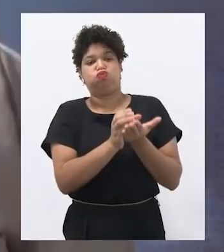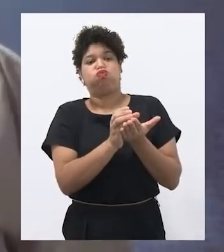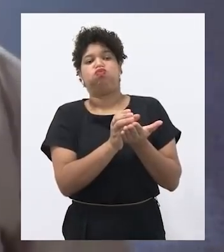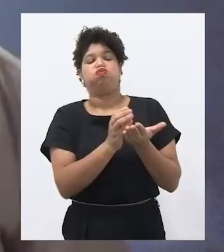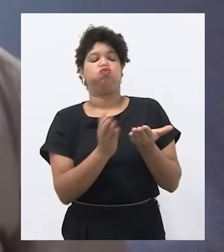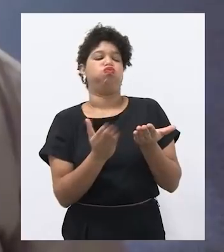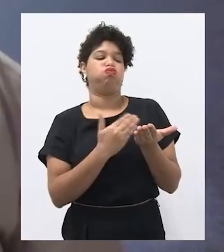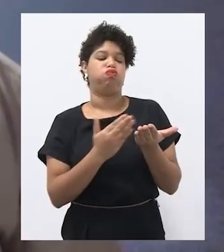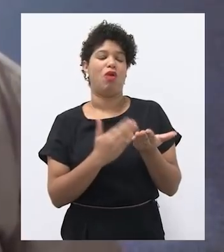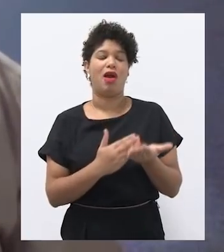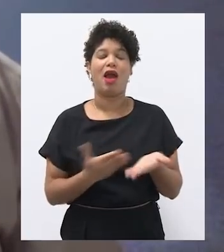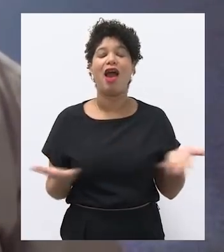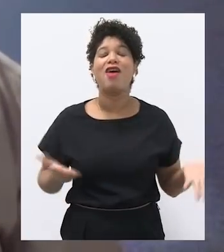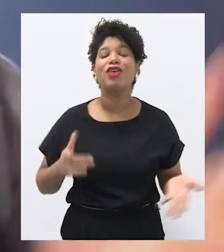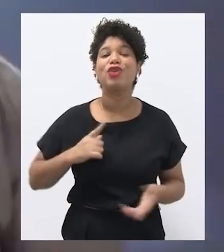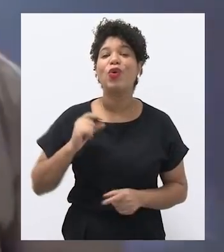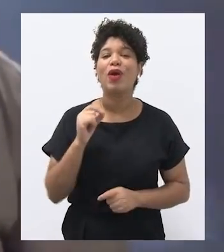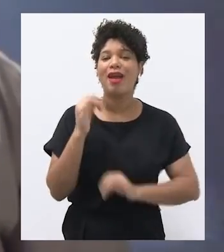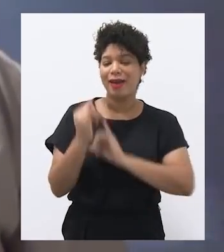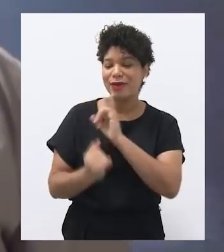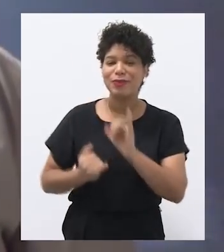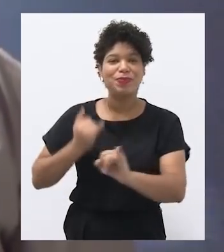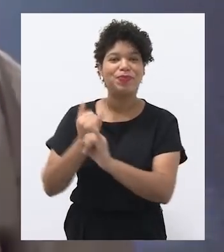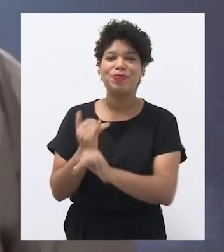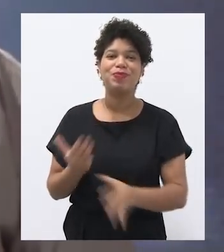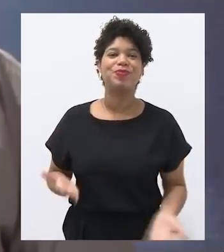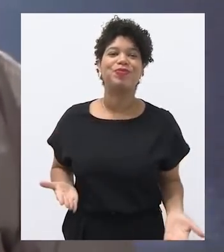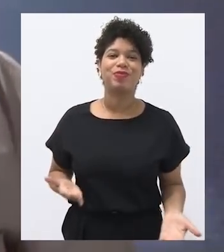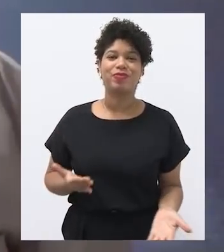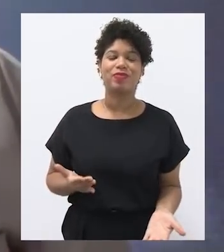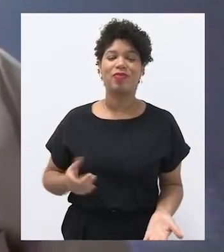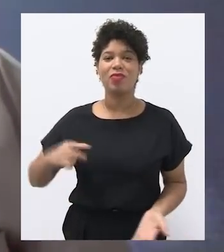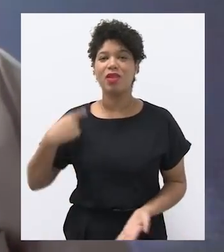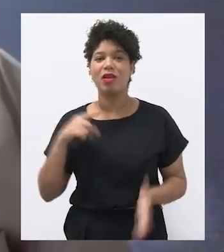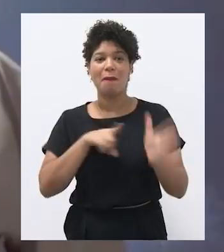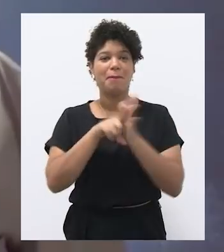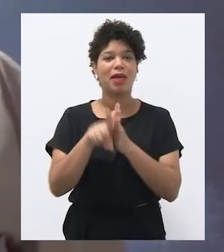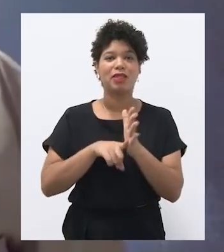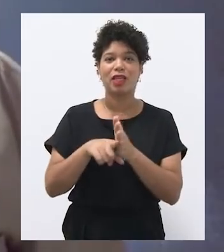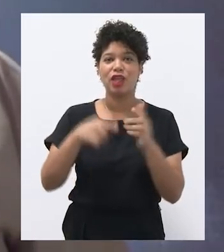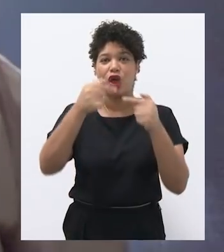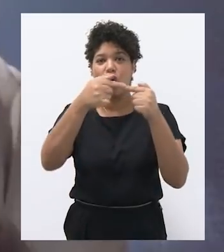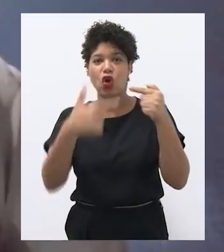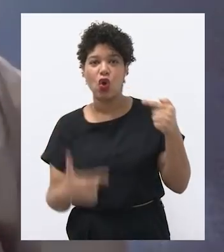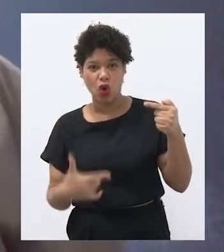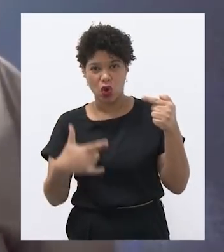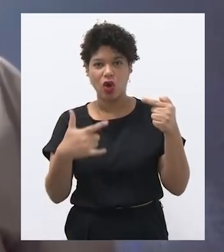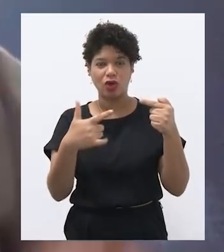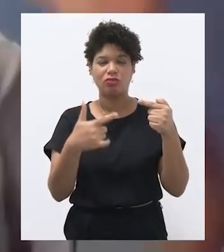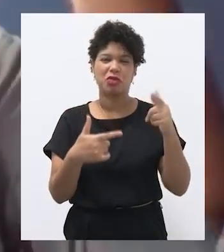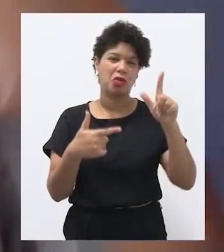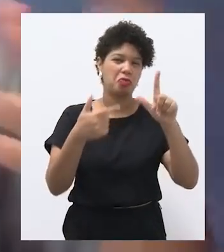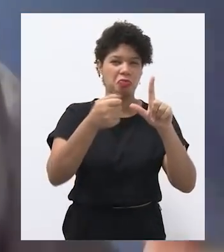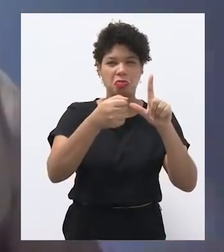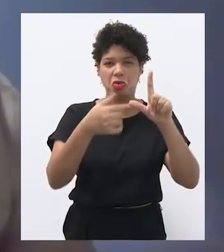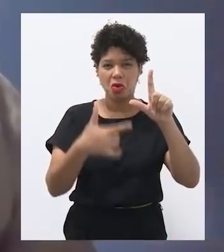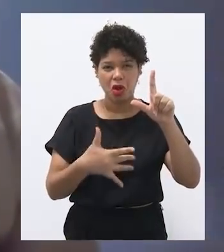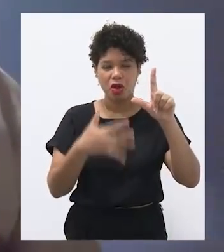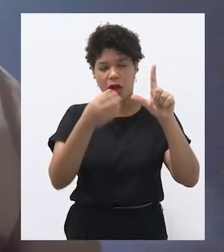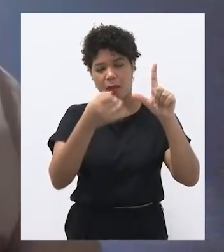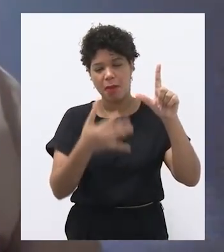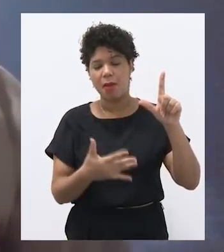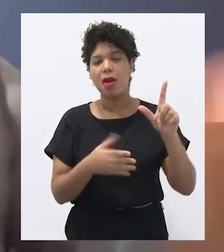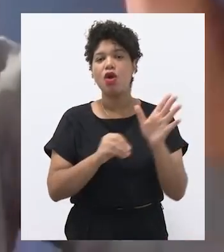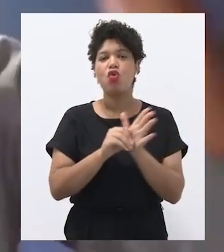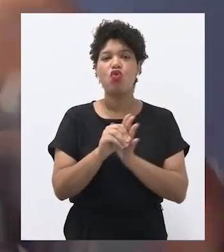a internet é um grande índice, não é? O modo de operar na internet é esse. Nós temos páginas, tal qual as páginas